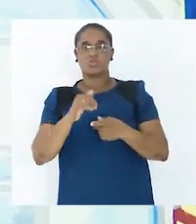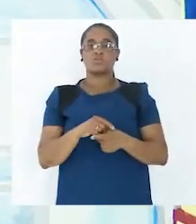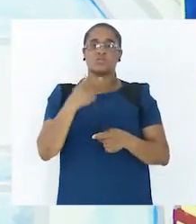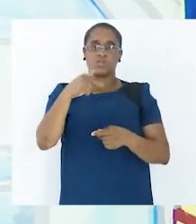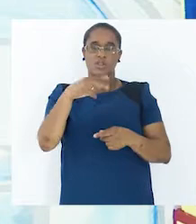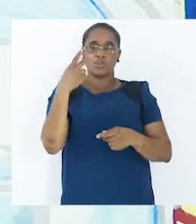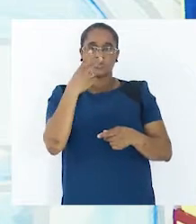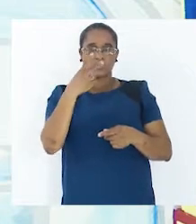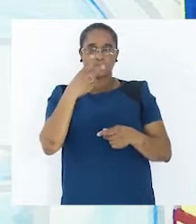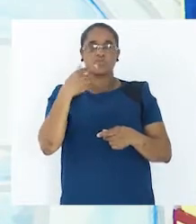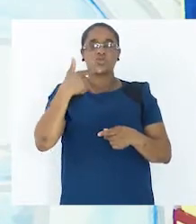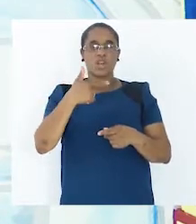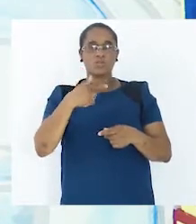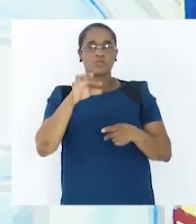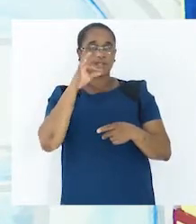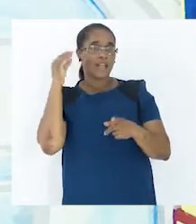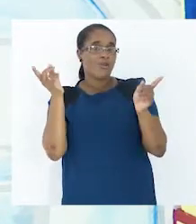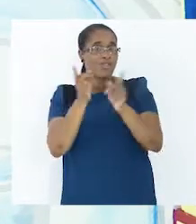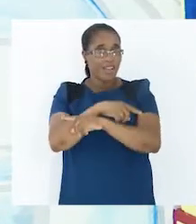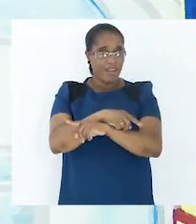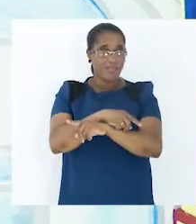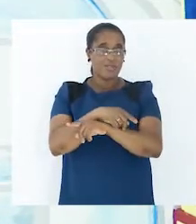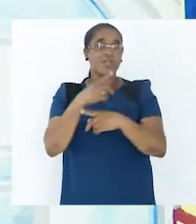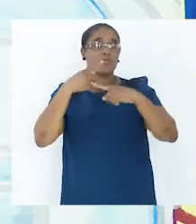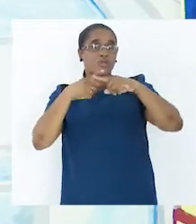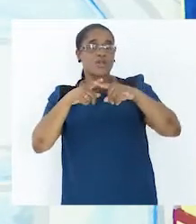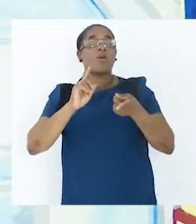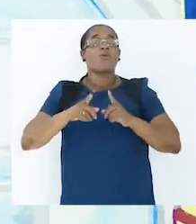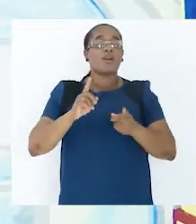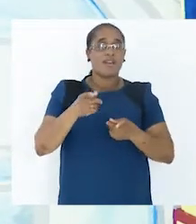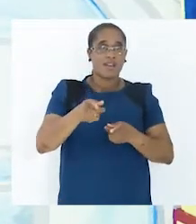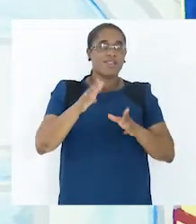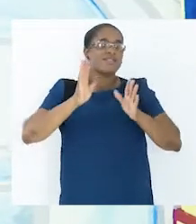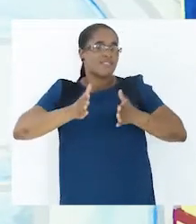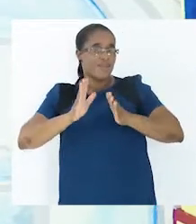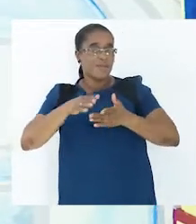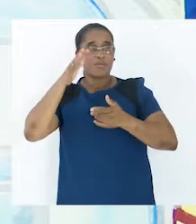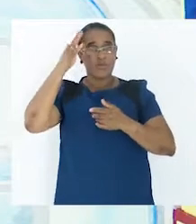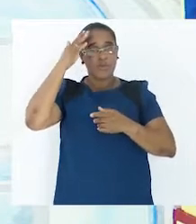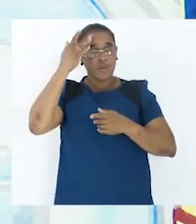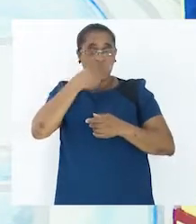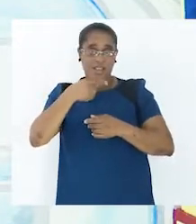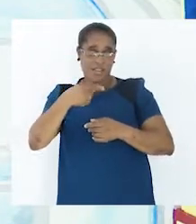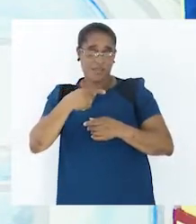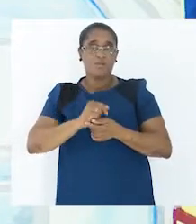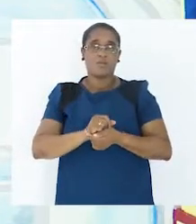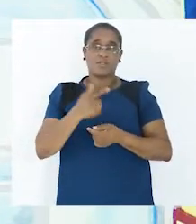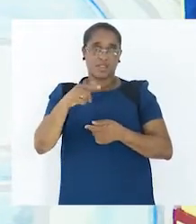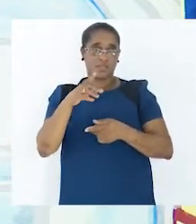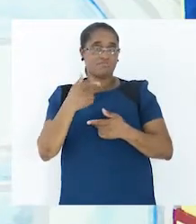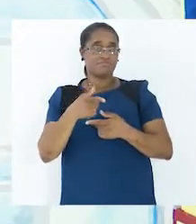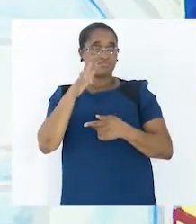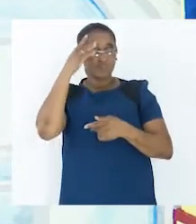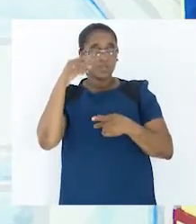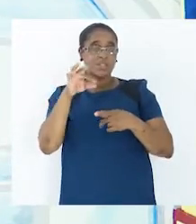termos com sinais contrários, então na multiplicação, o que é que dá? Dá sempre um número negativo. Multiplicar termos com sinais diferentes